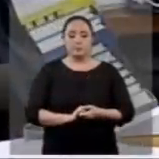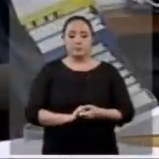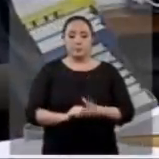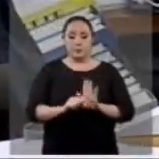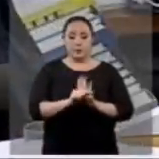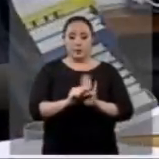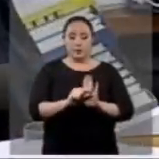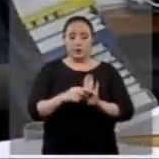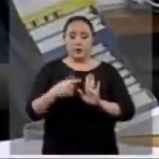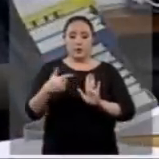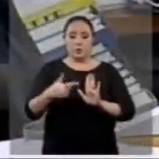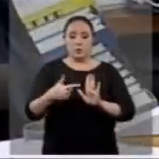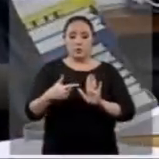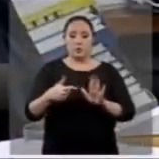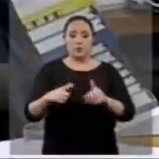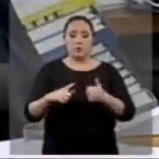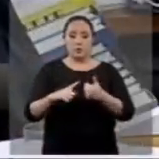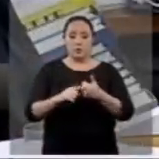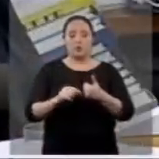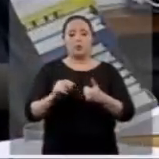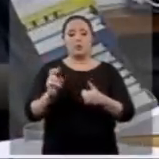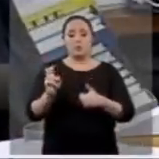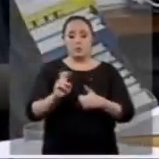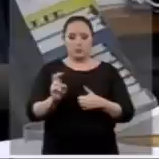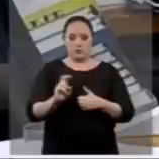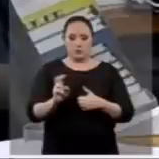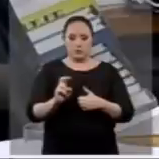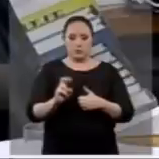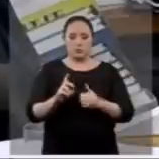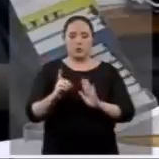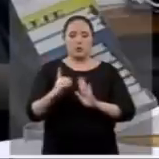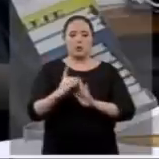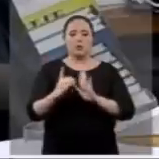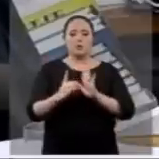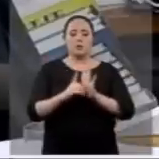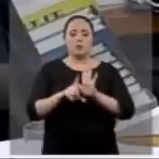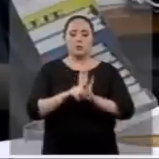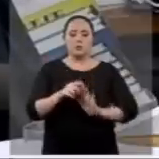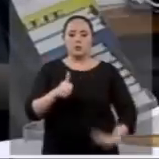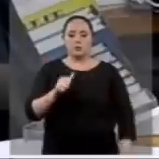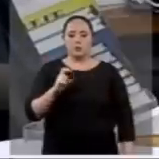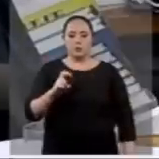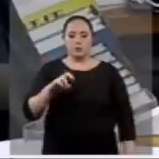inciso 2 do artigo 5º do Decreto-Lei